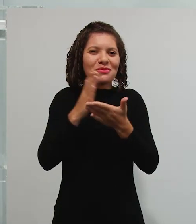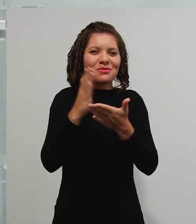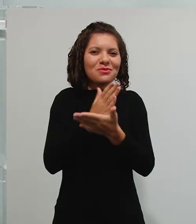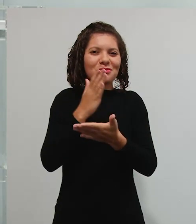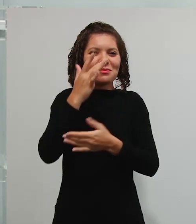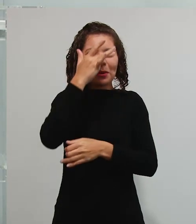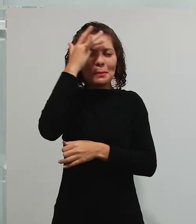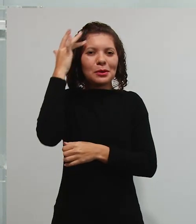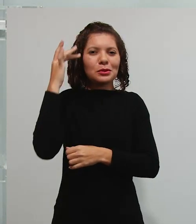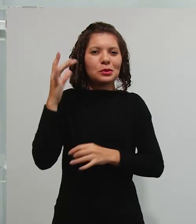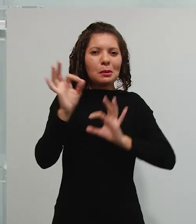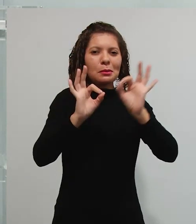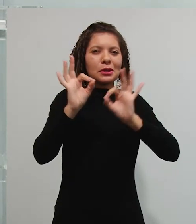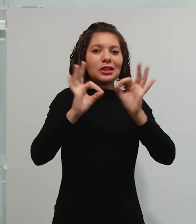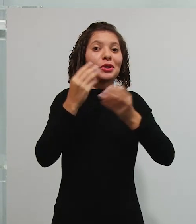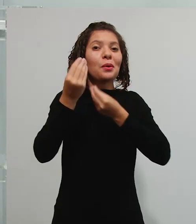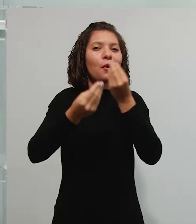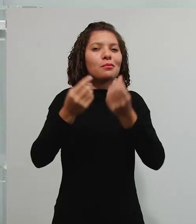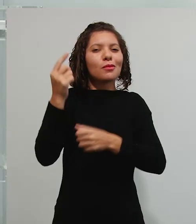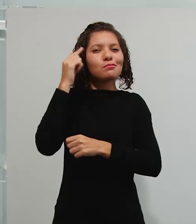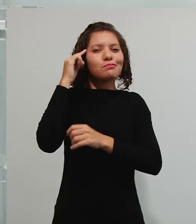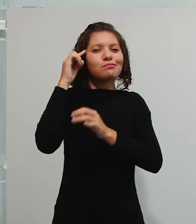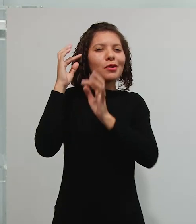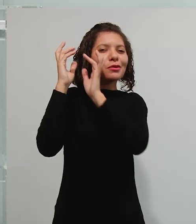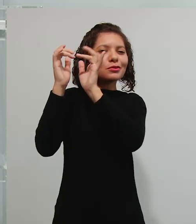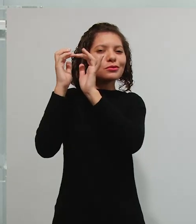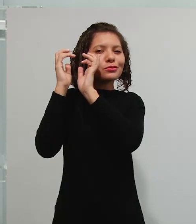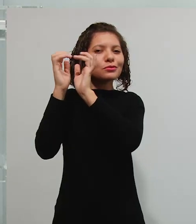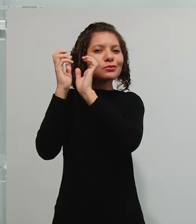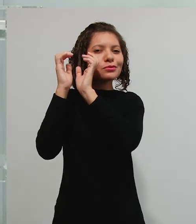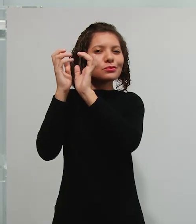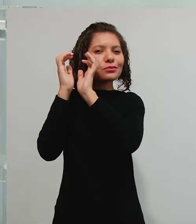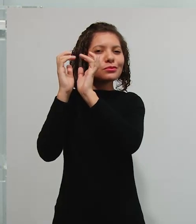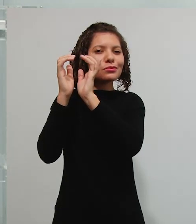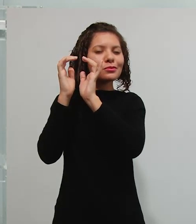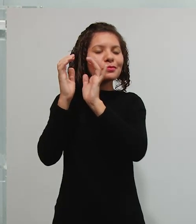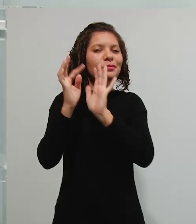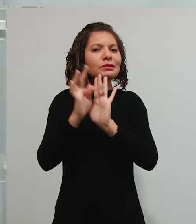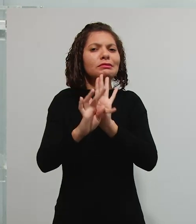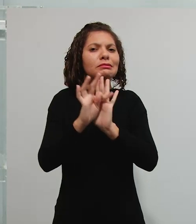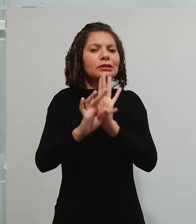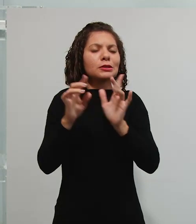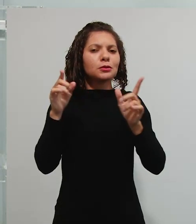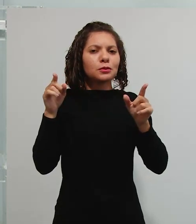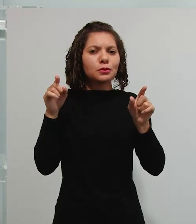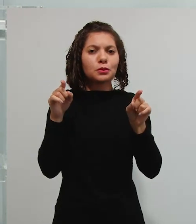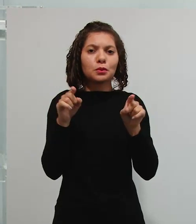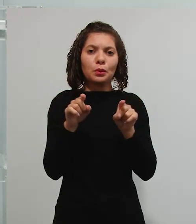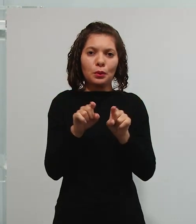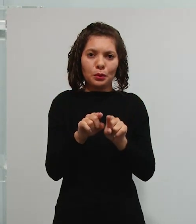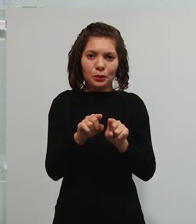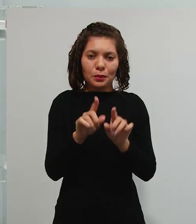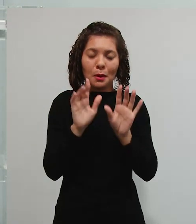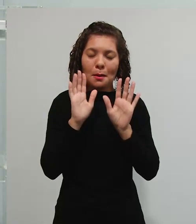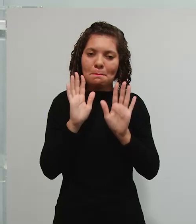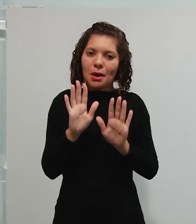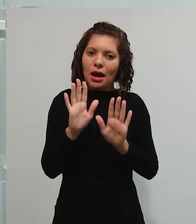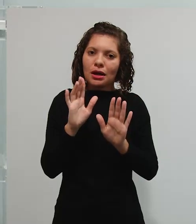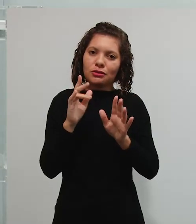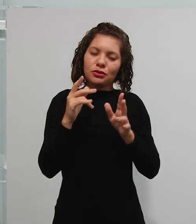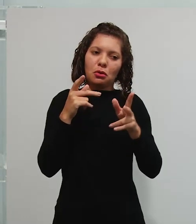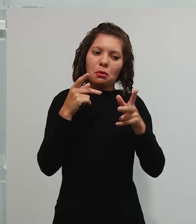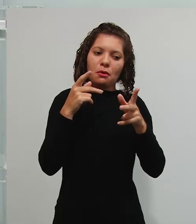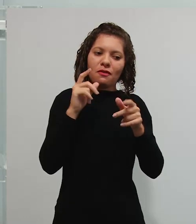cabeça. Geralmente os textos que a gente vai planejando apenas aqui mentalmente são textos mais curtos. Agora, quando eu vou escrever, por